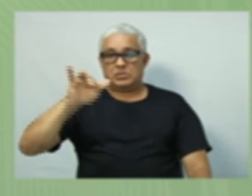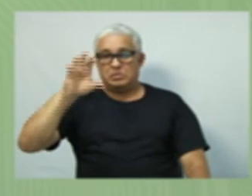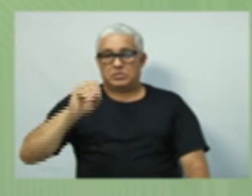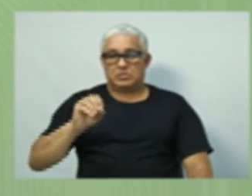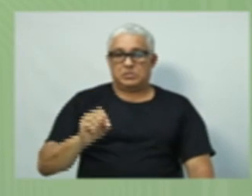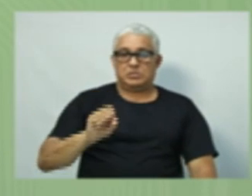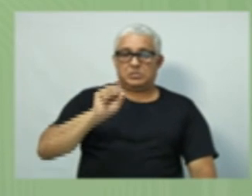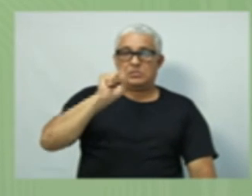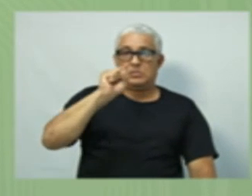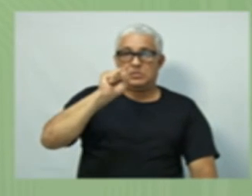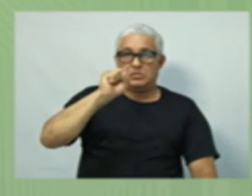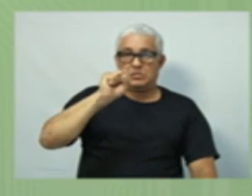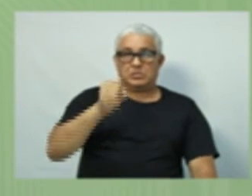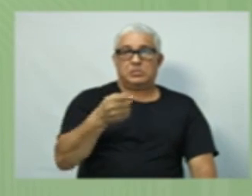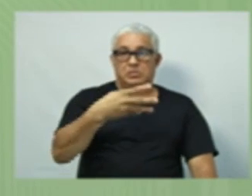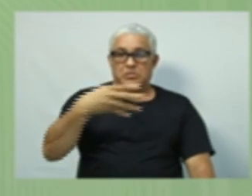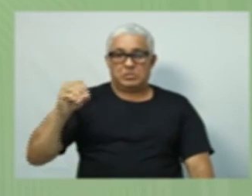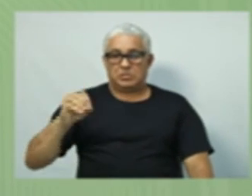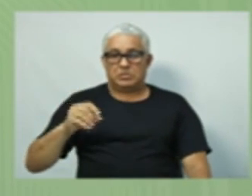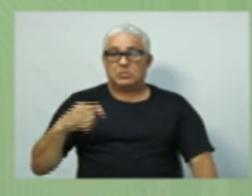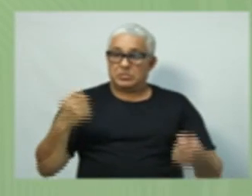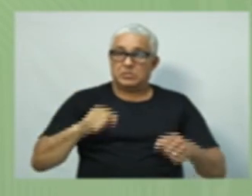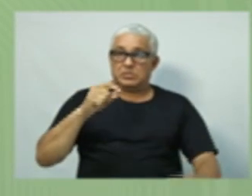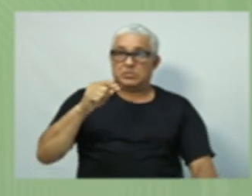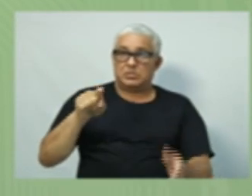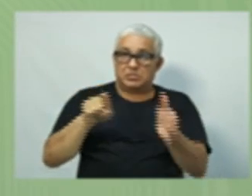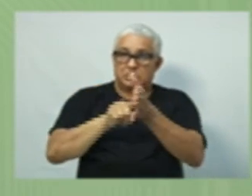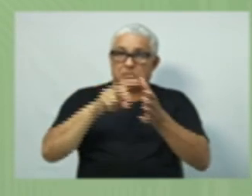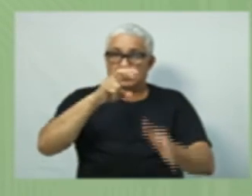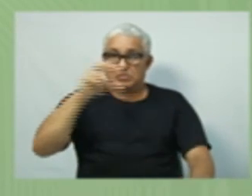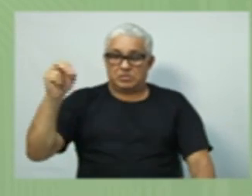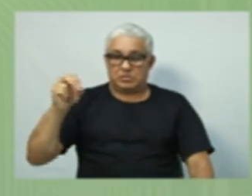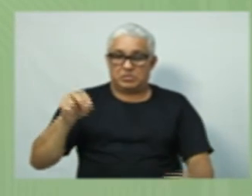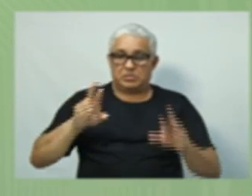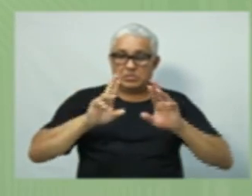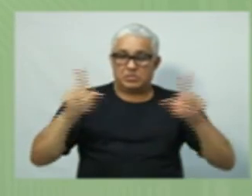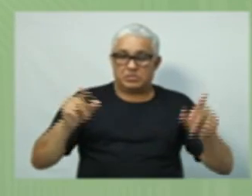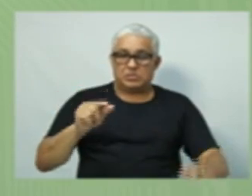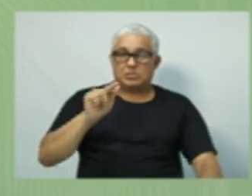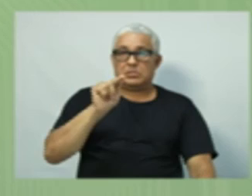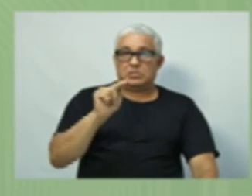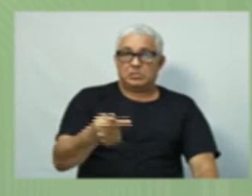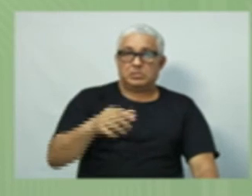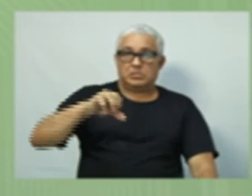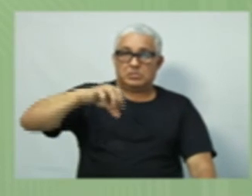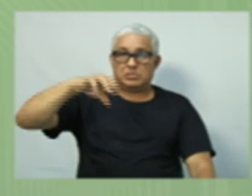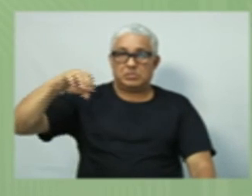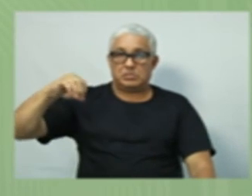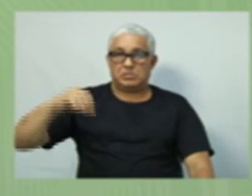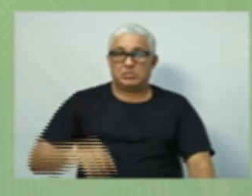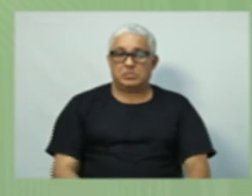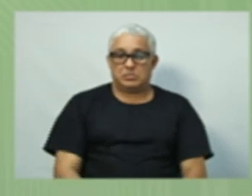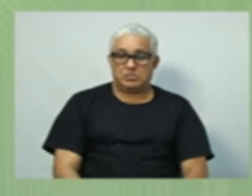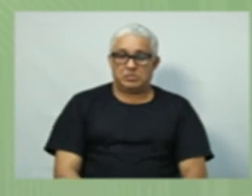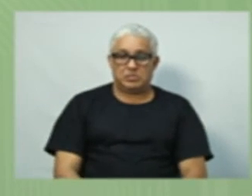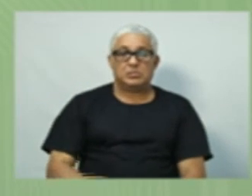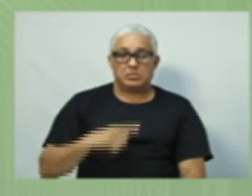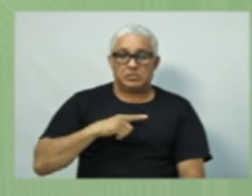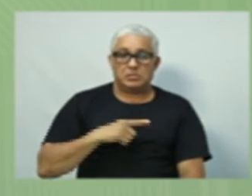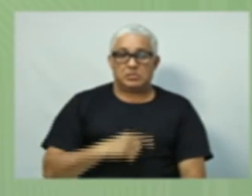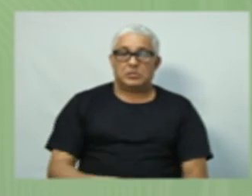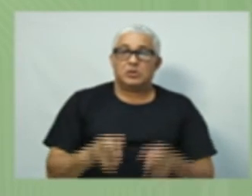e eu tenho a necessidade de 500 a diferença dos dois é igual ao meu saldo em tesouraria então eu tenho